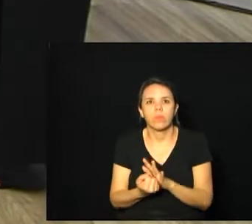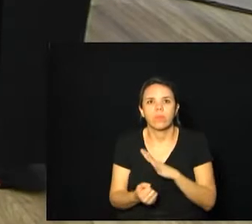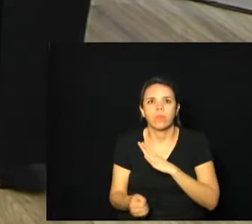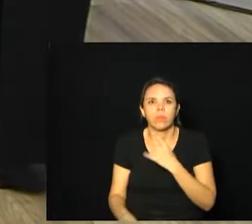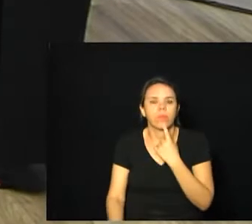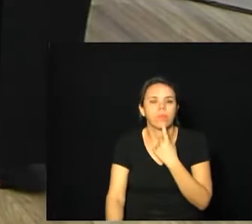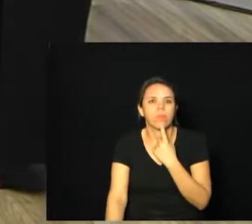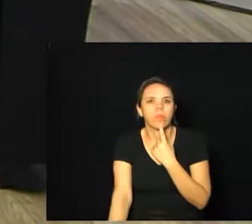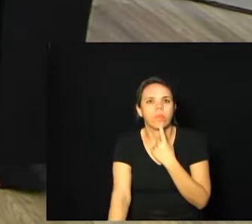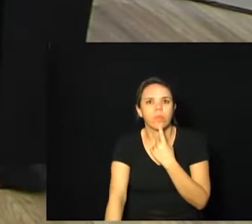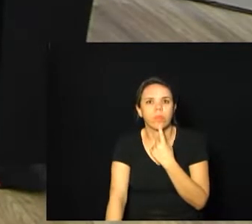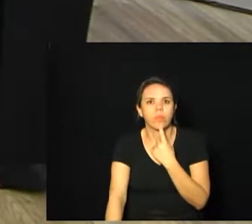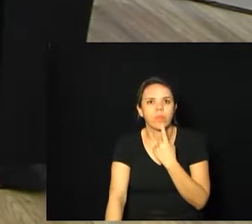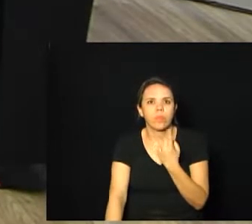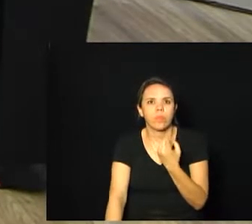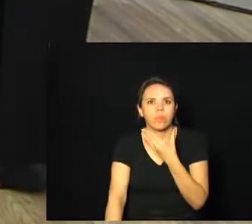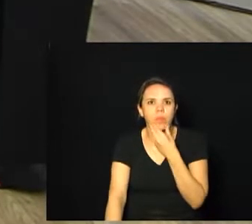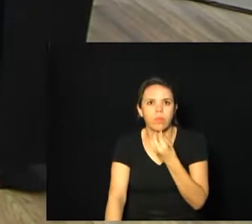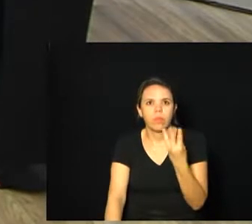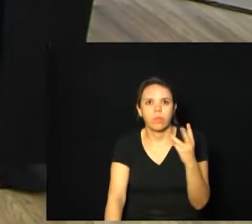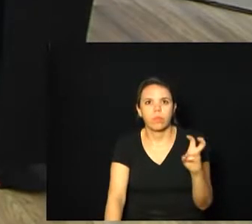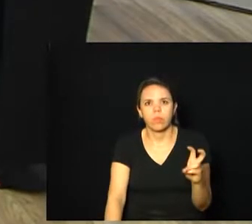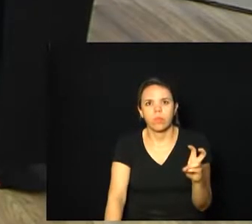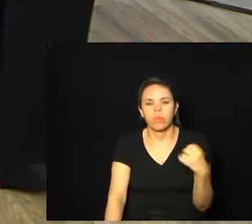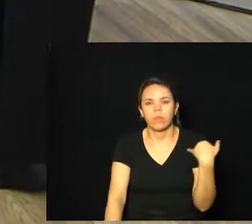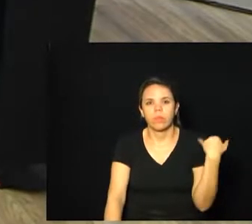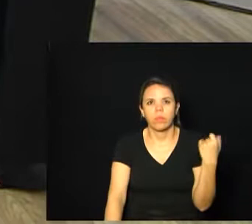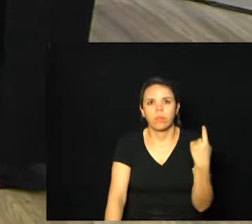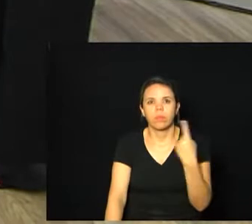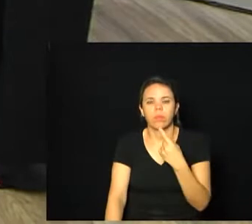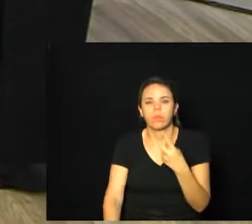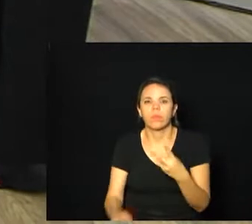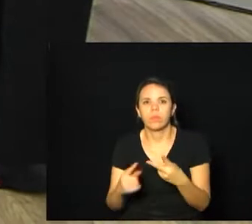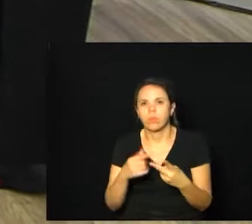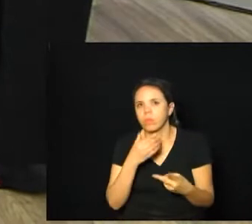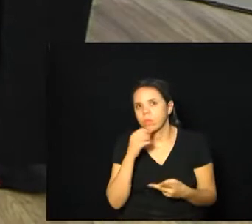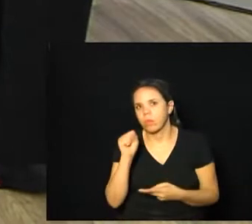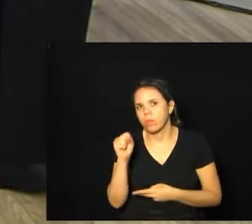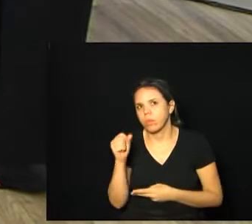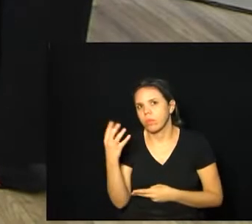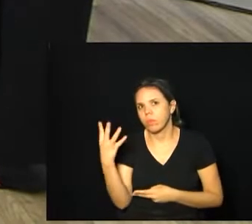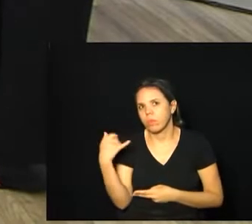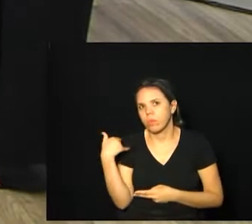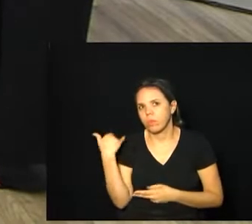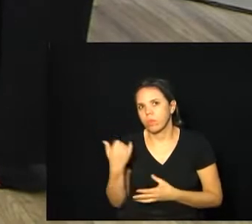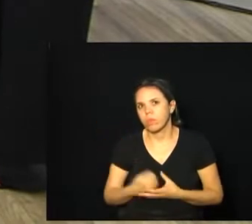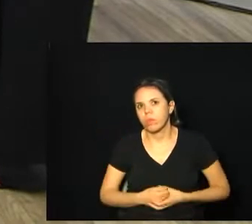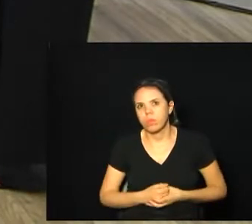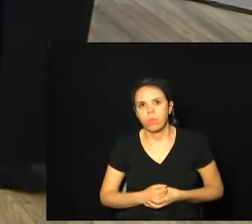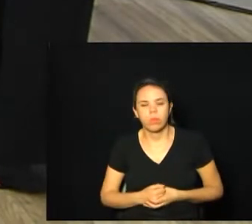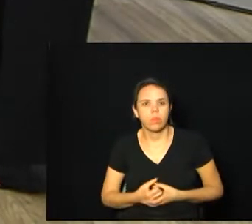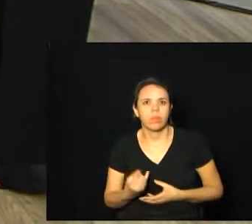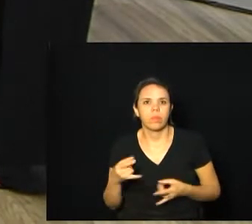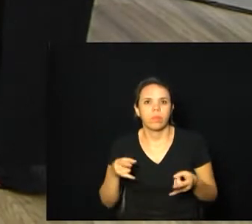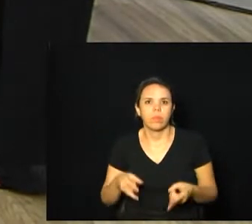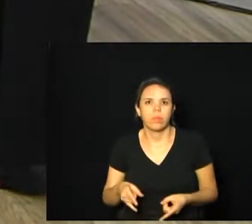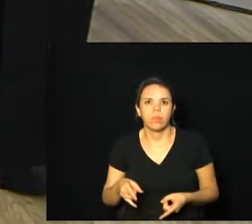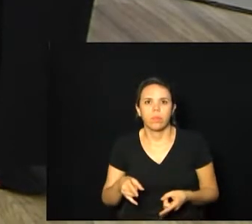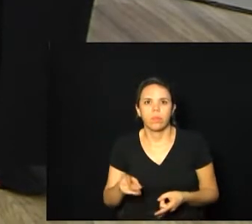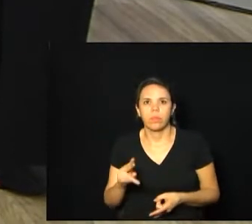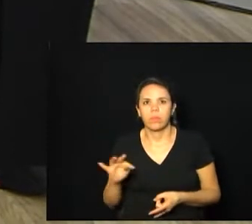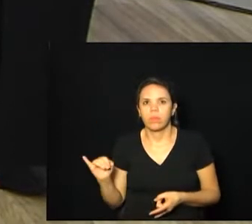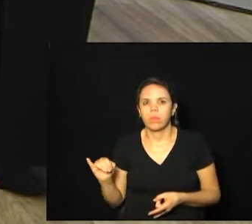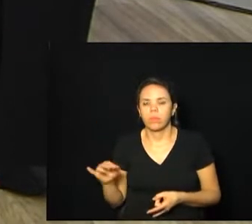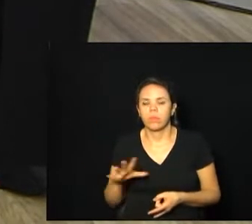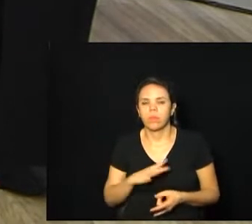de Campinas, um homem de 35 anos e um outro homem de 84 anos. Taxa de ocupação de leitos de